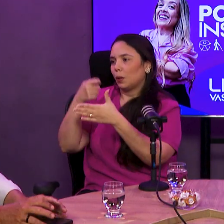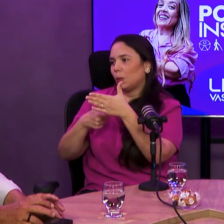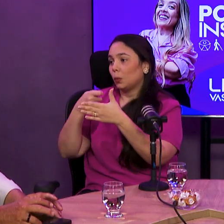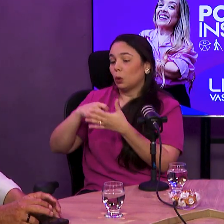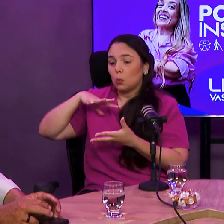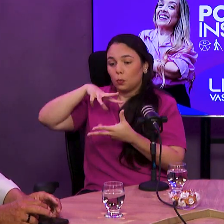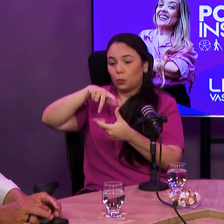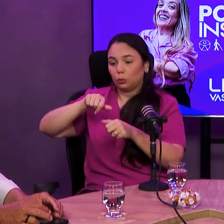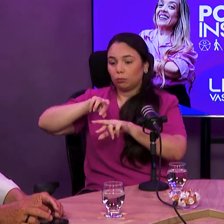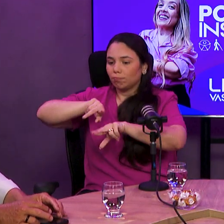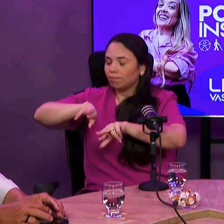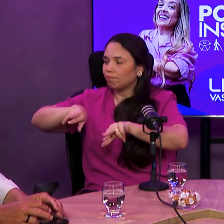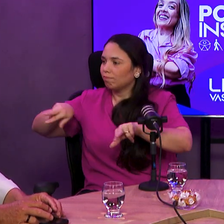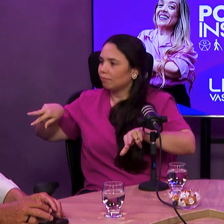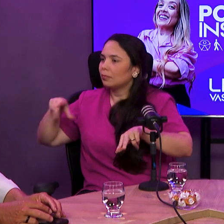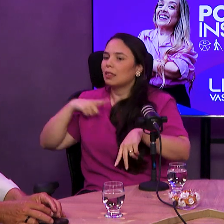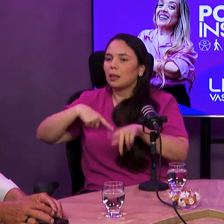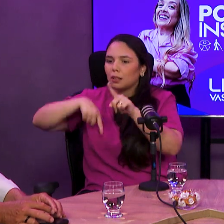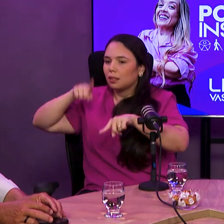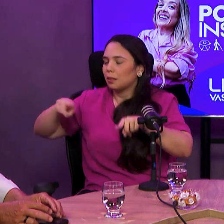bem diverso, o mundo é bem plural.